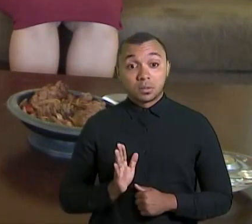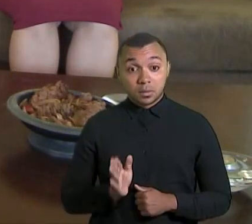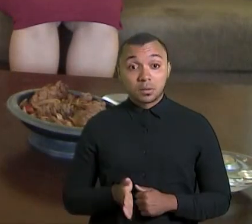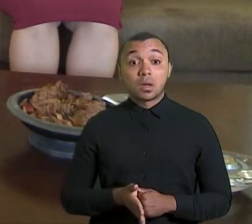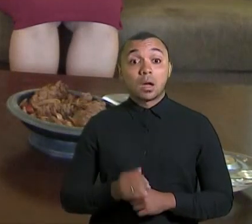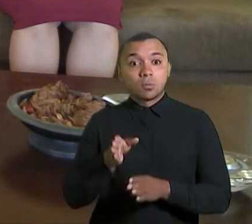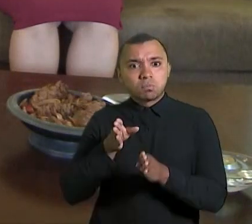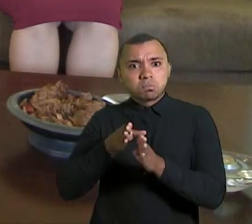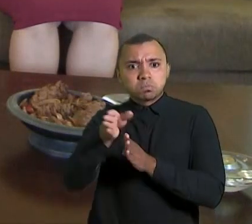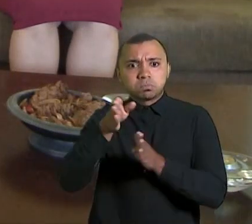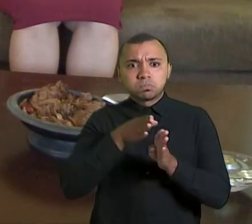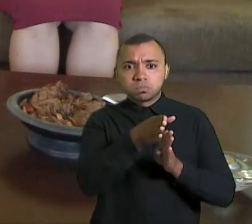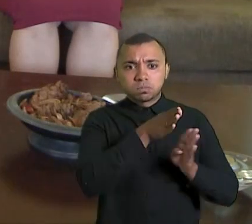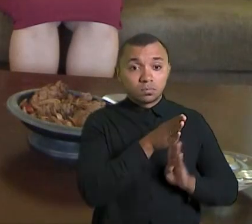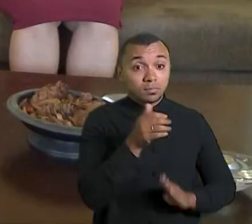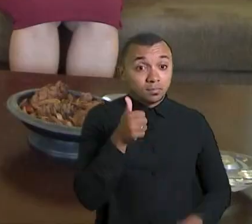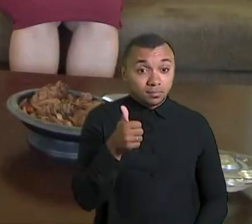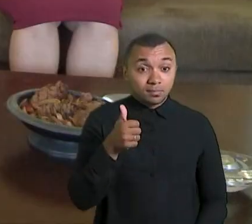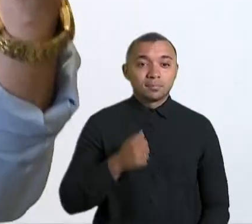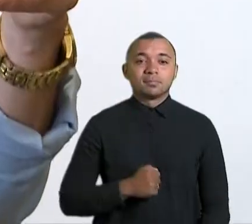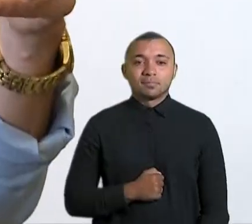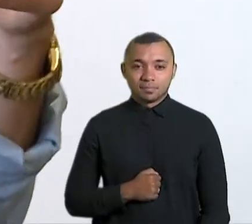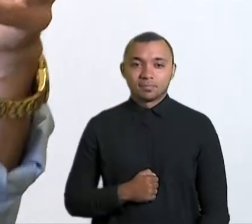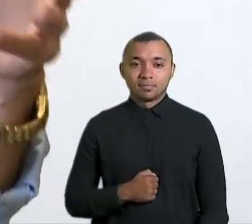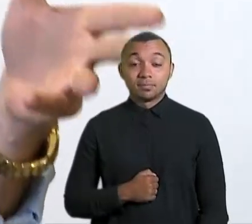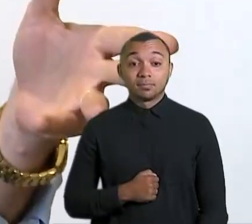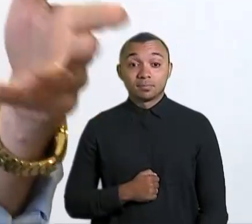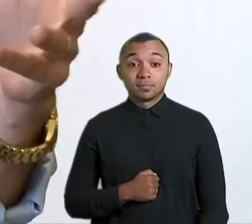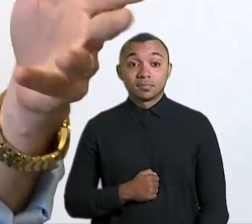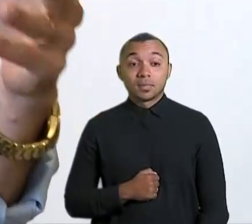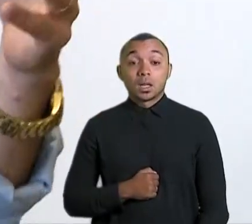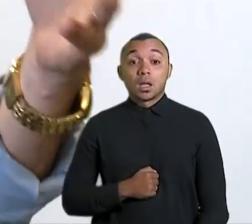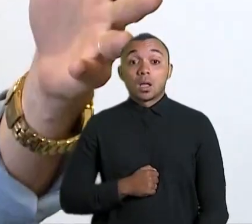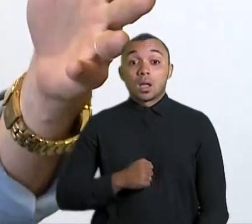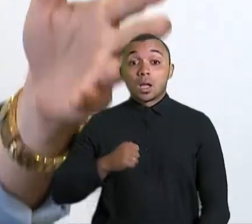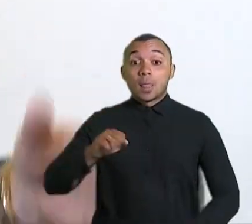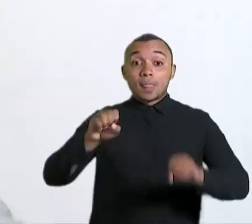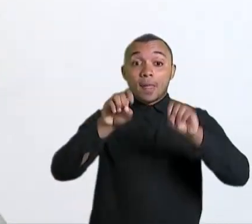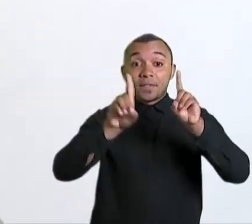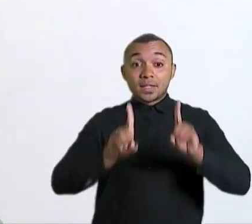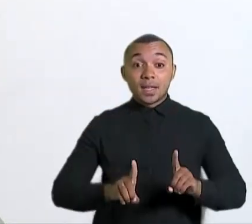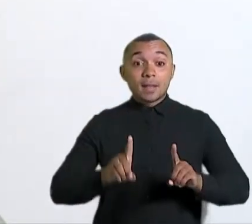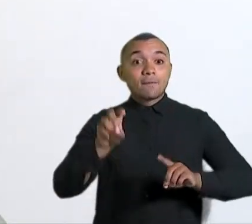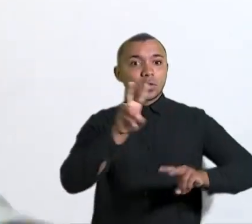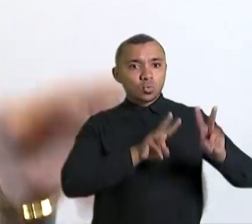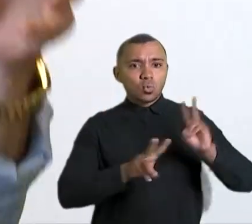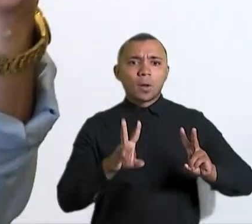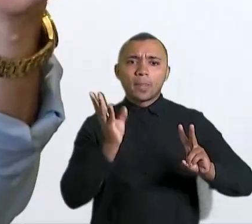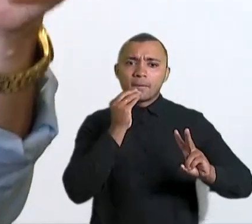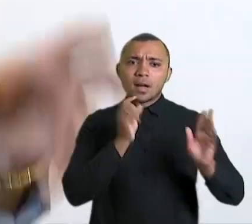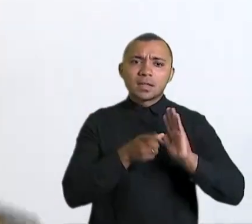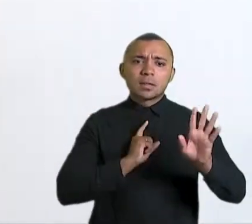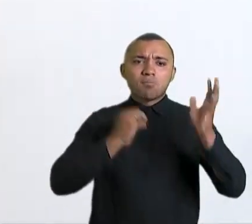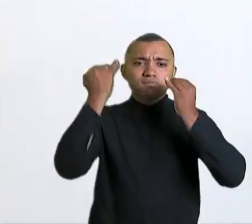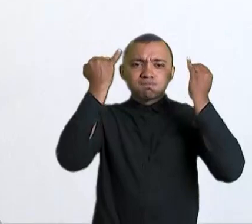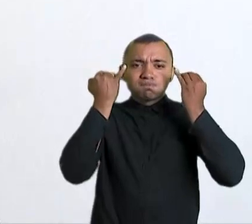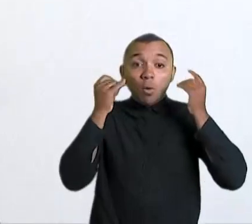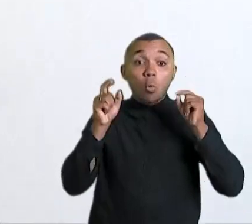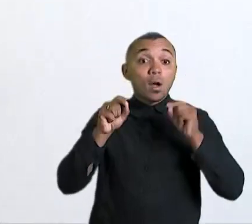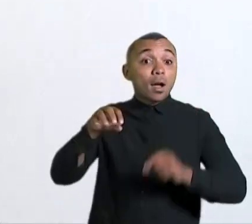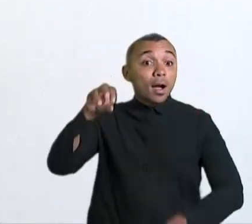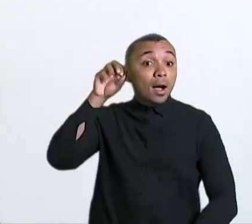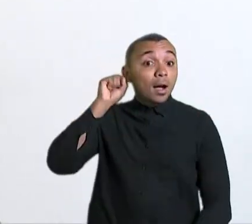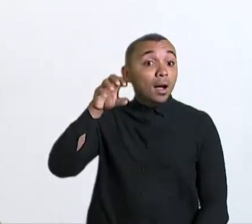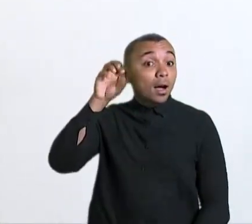de orientação, né? Que a pessoa com deficiência visual tem acesso a informação em áudio, quando chamar